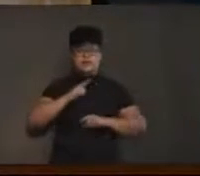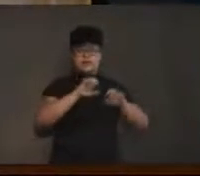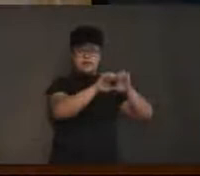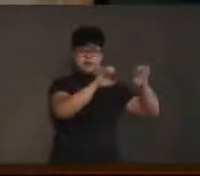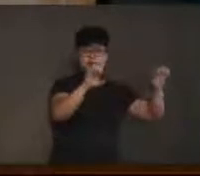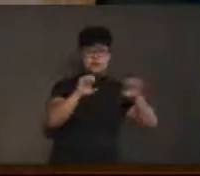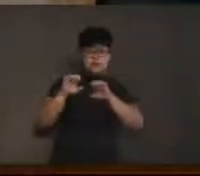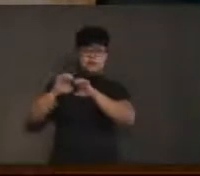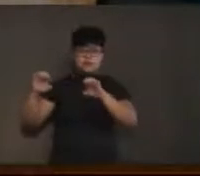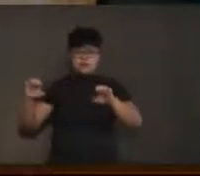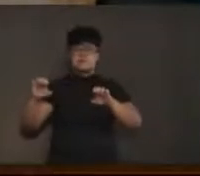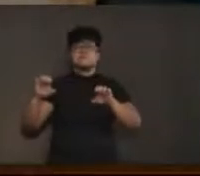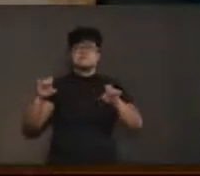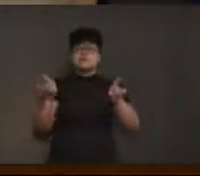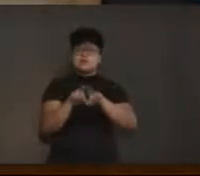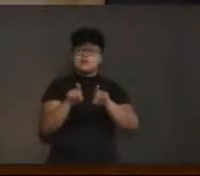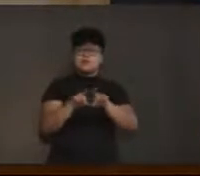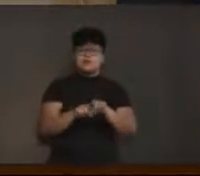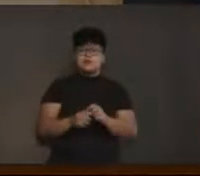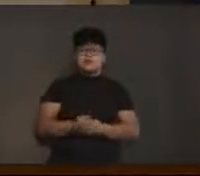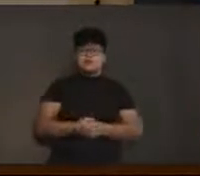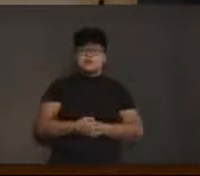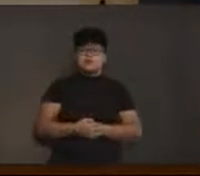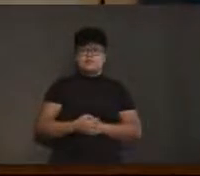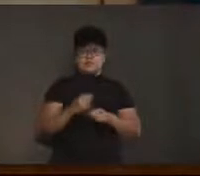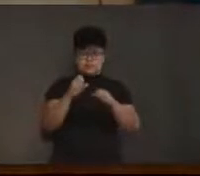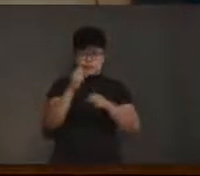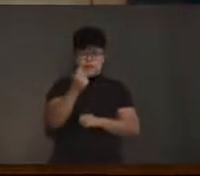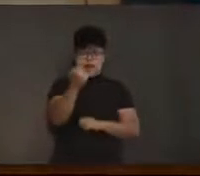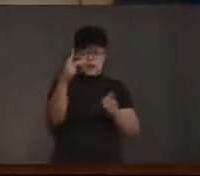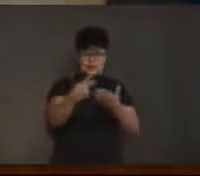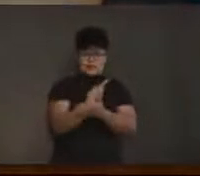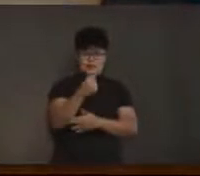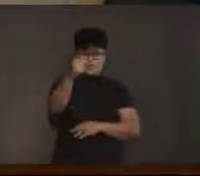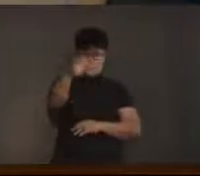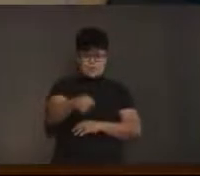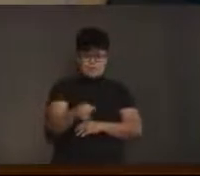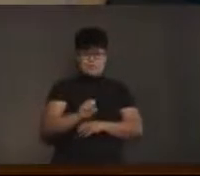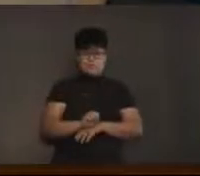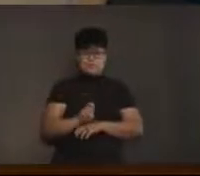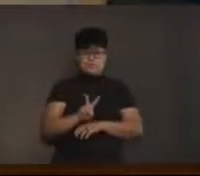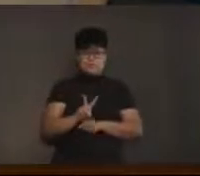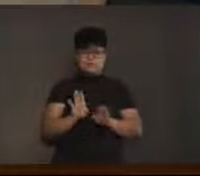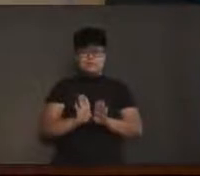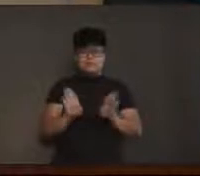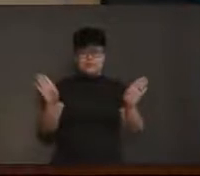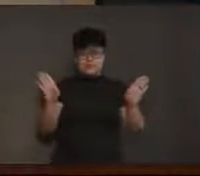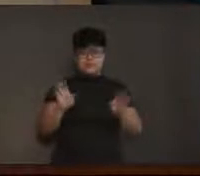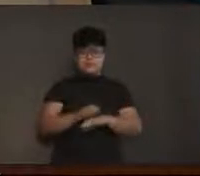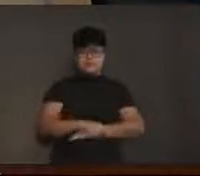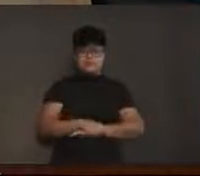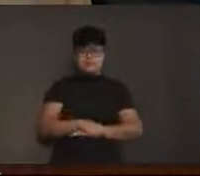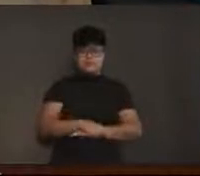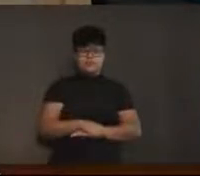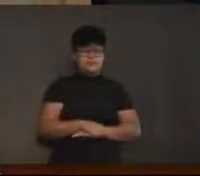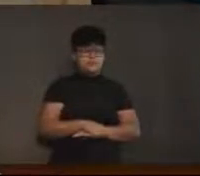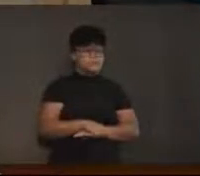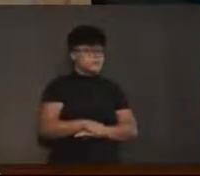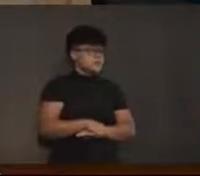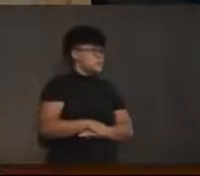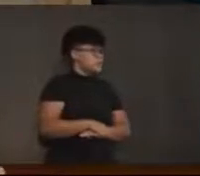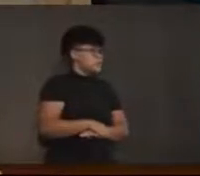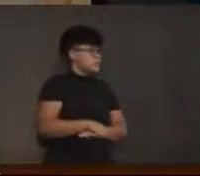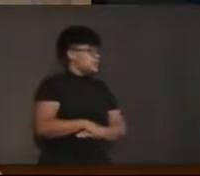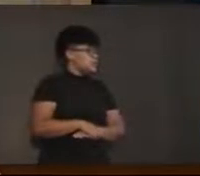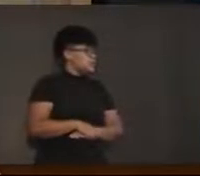tiro de guerra acoplado no caso da luz que se parte em duas e o Opa eu